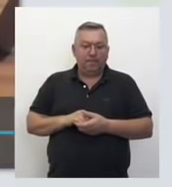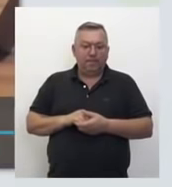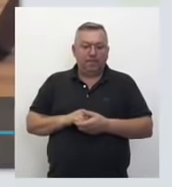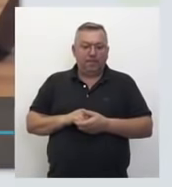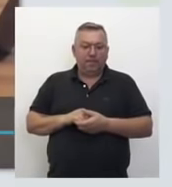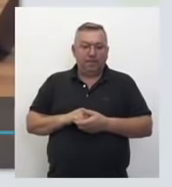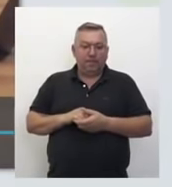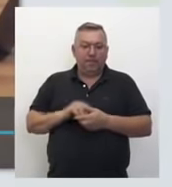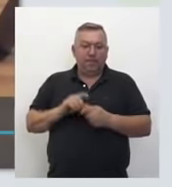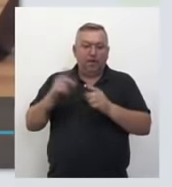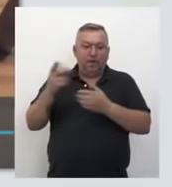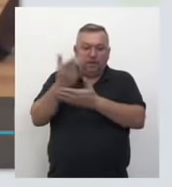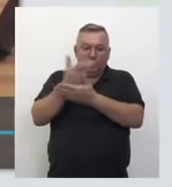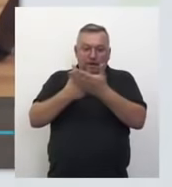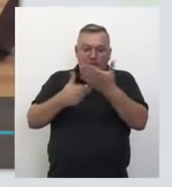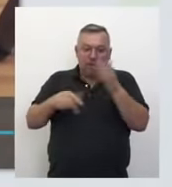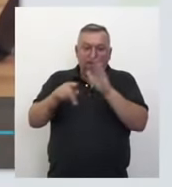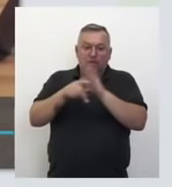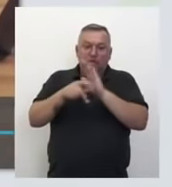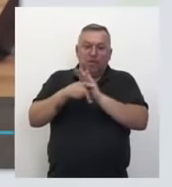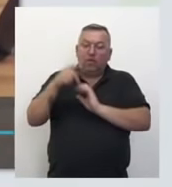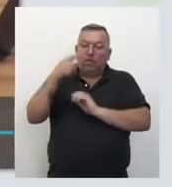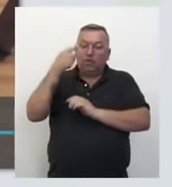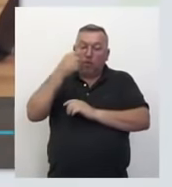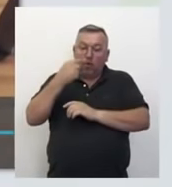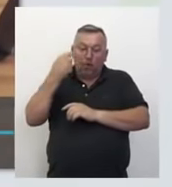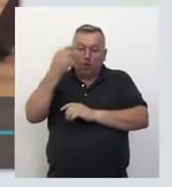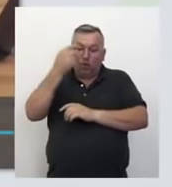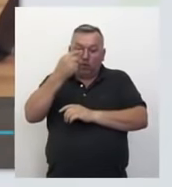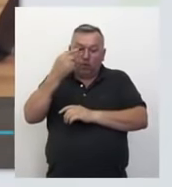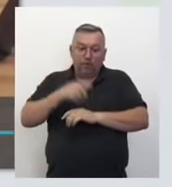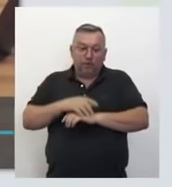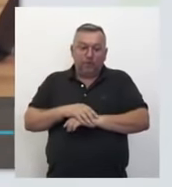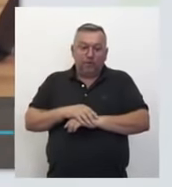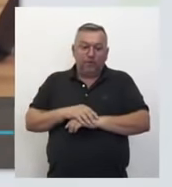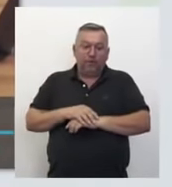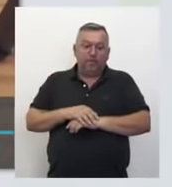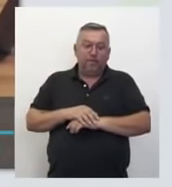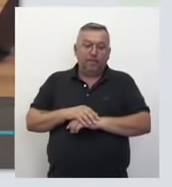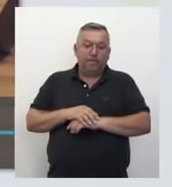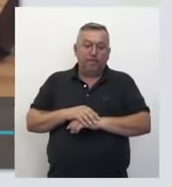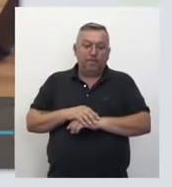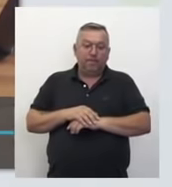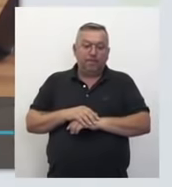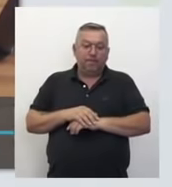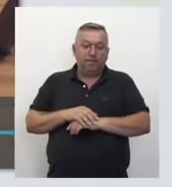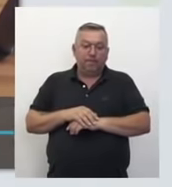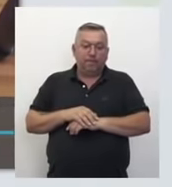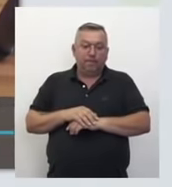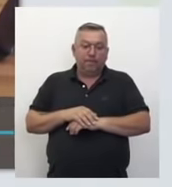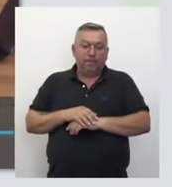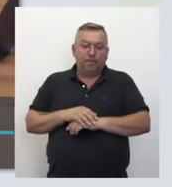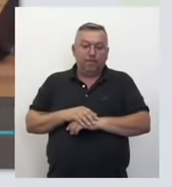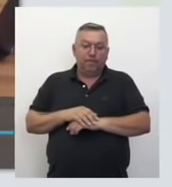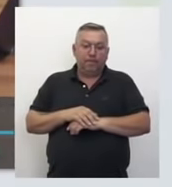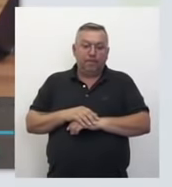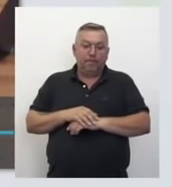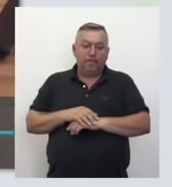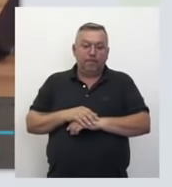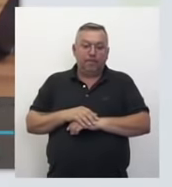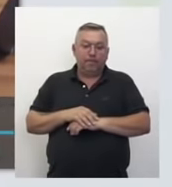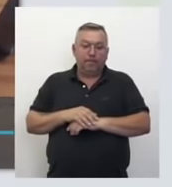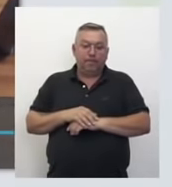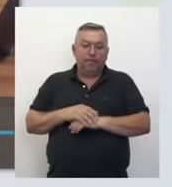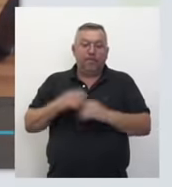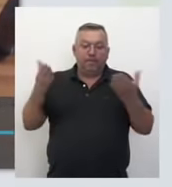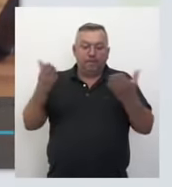eu vou recortar esse formato do olho, só vou marcar aqui bem fraquinho com lápis. Vou recortar esse formato de olho aqui